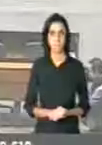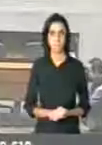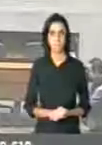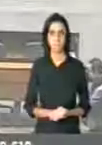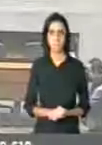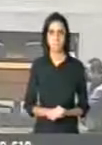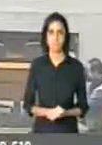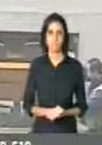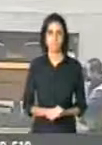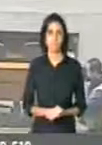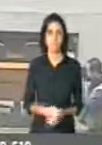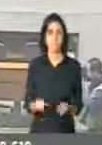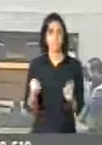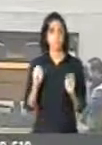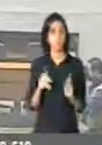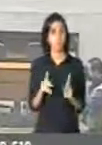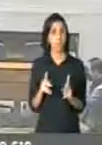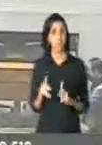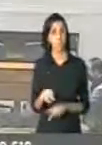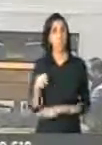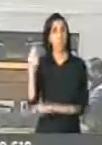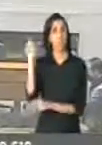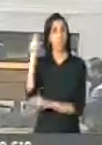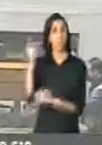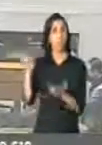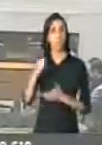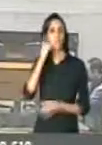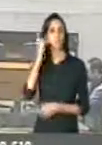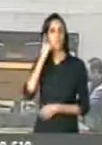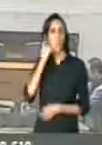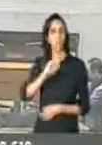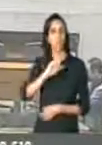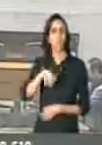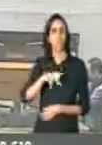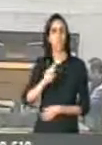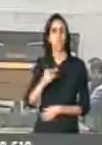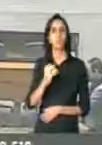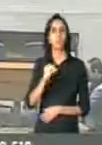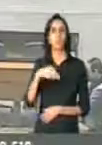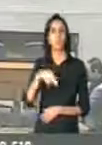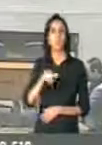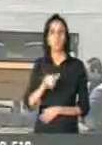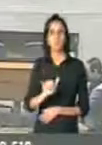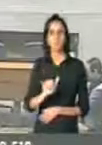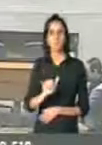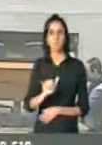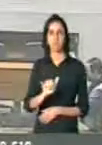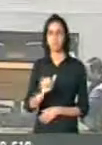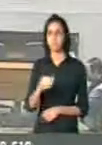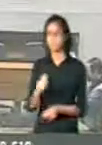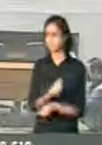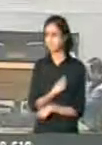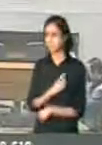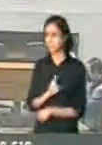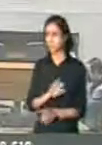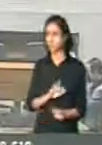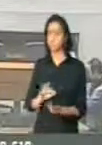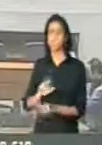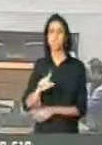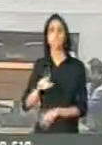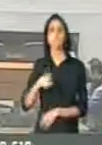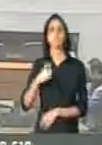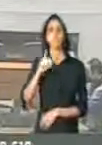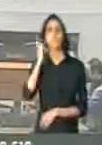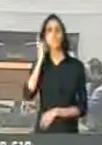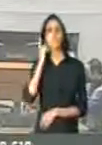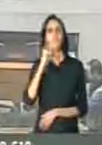Ok, e do Rio Grande do Sul, então vamos, deputado Johnny Martins está presente? Então vamos ao deputado Rodrigo Martins, que já está